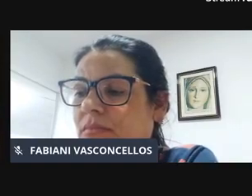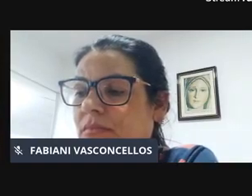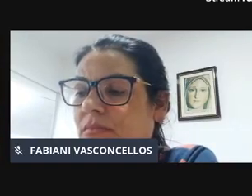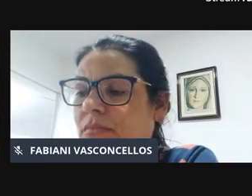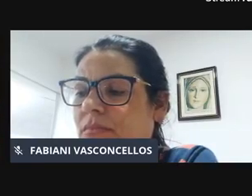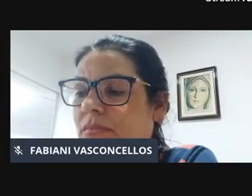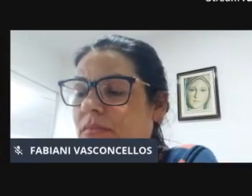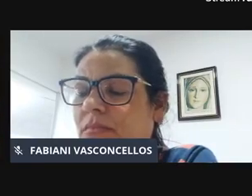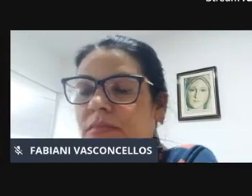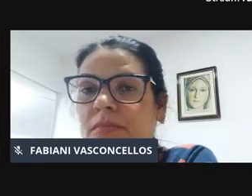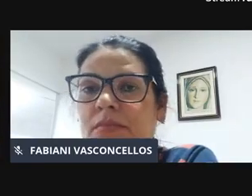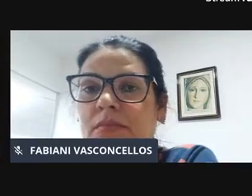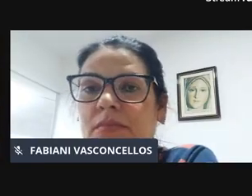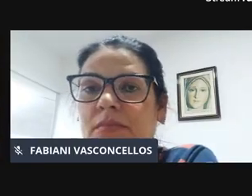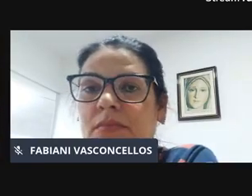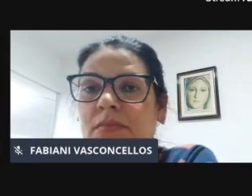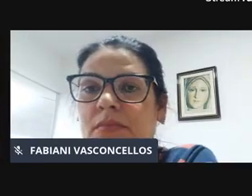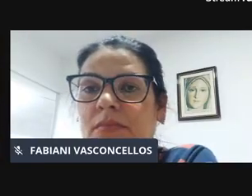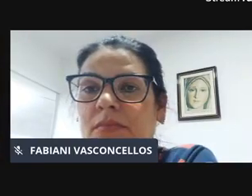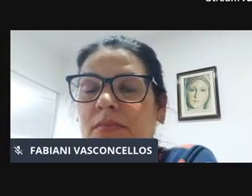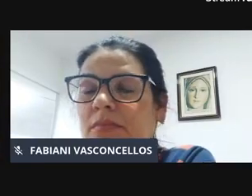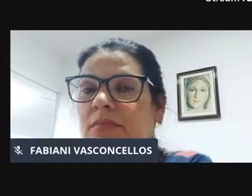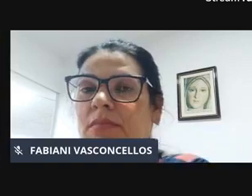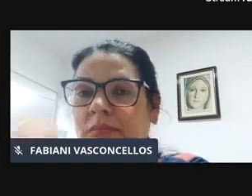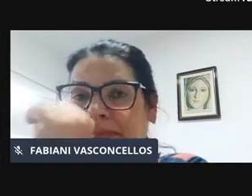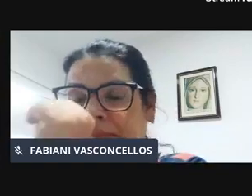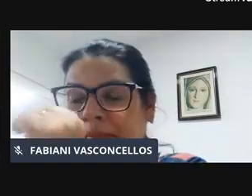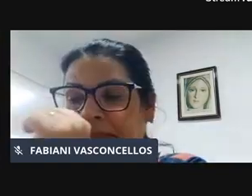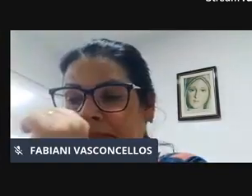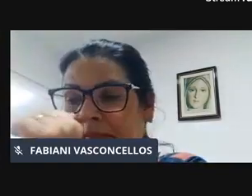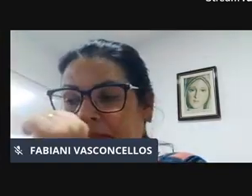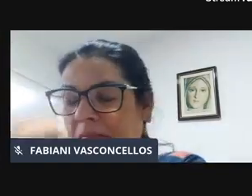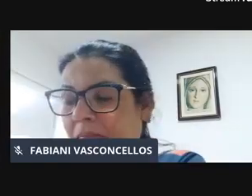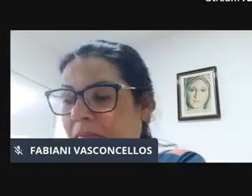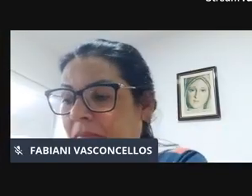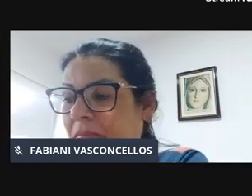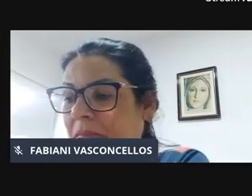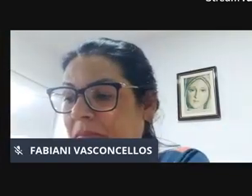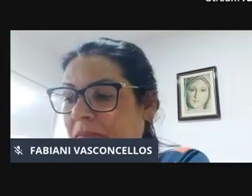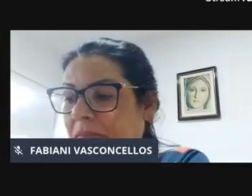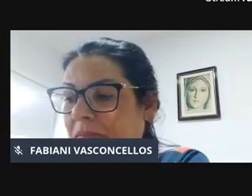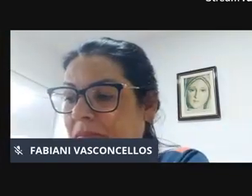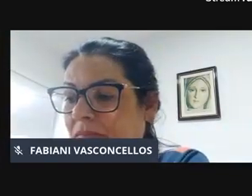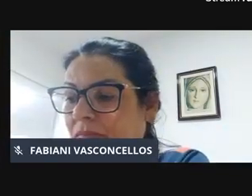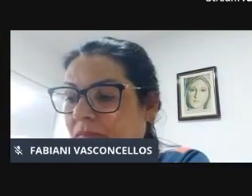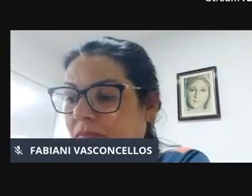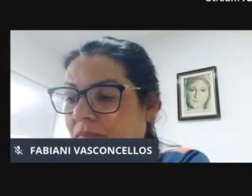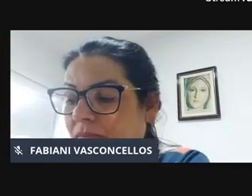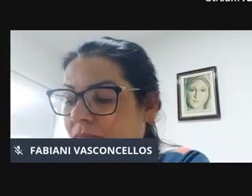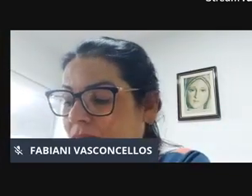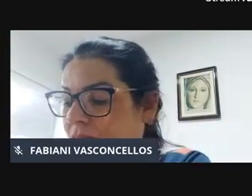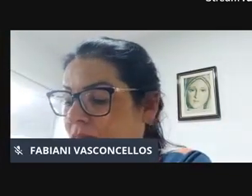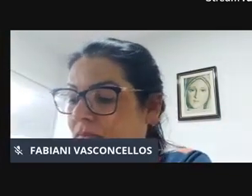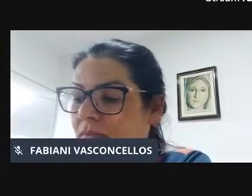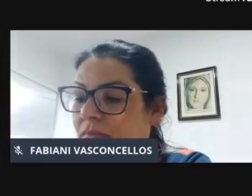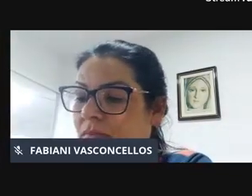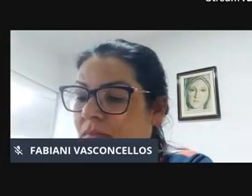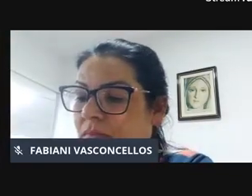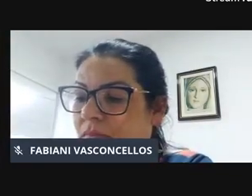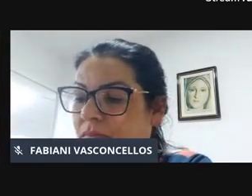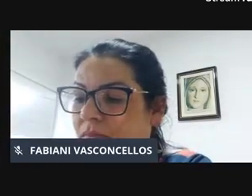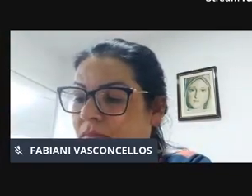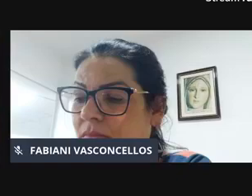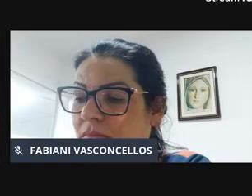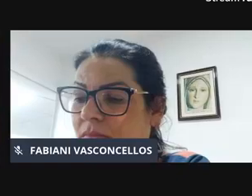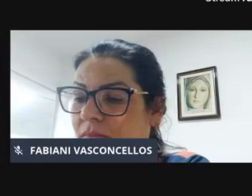250 trabalhadores, são 250 pessoas que estão aí correndo atrás do seu sustento, estão gerando aí, inclusive, receita